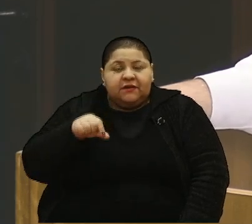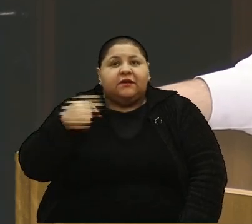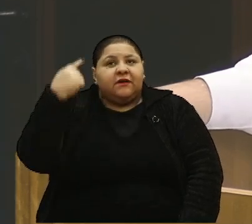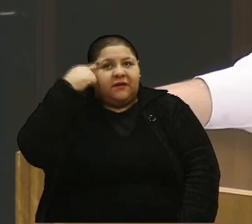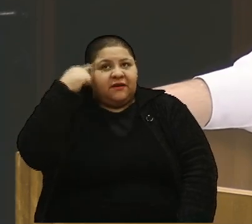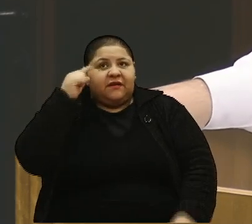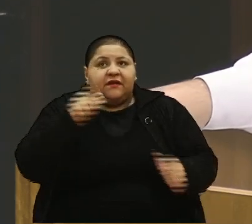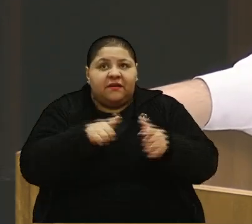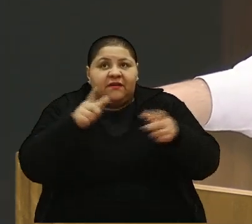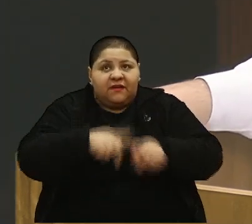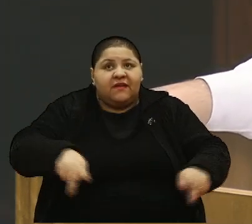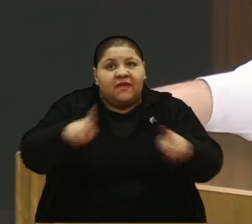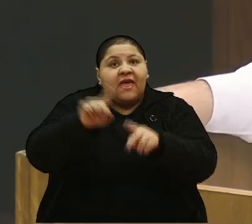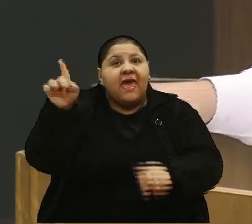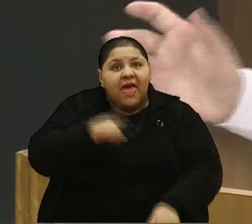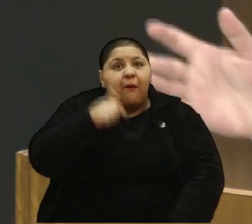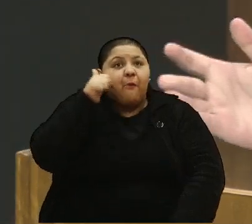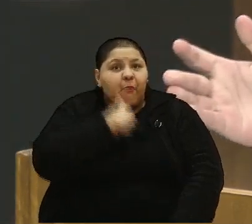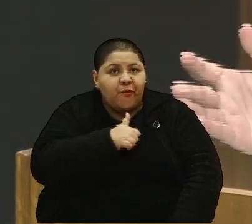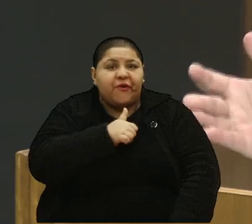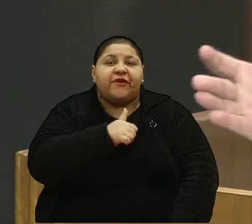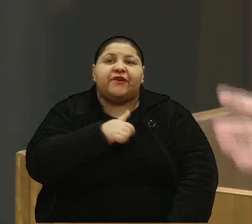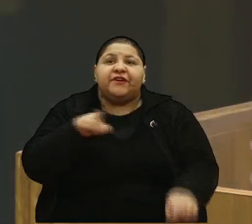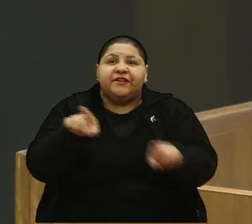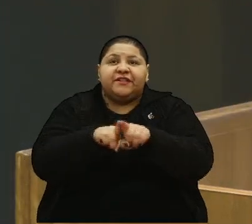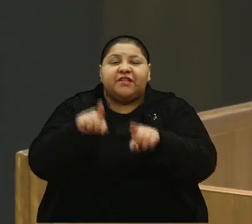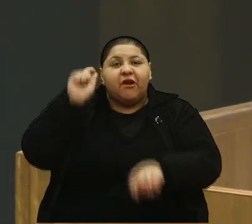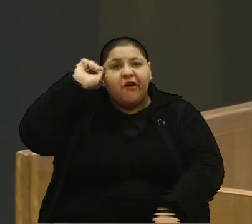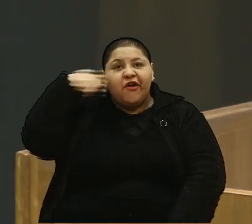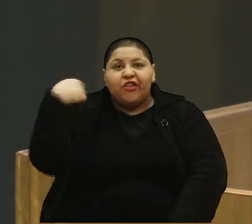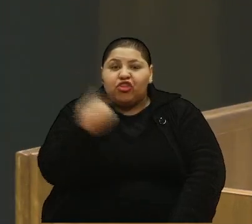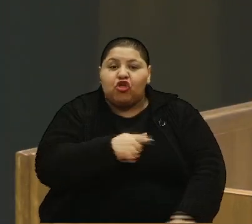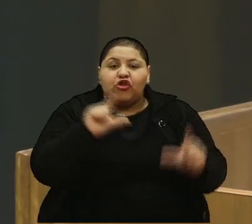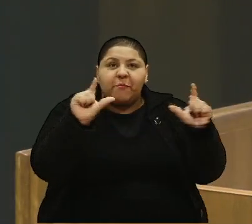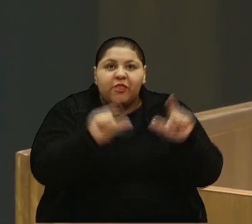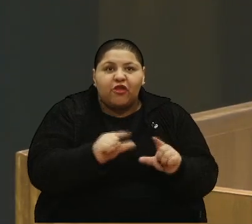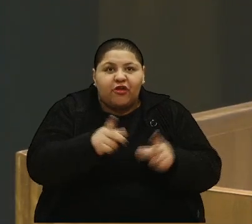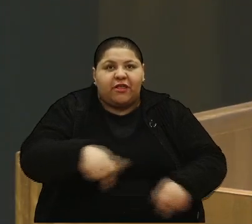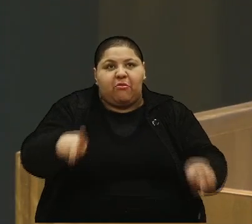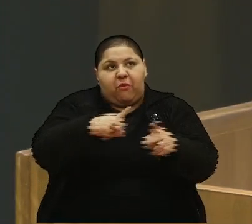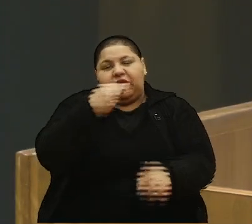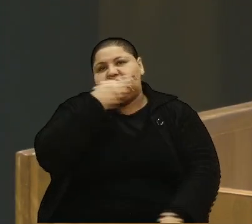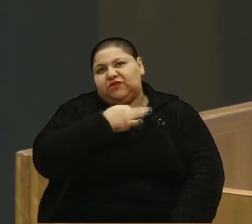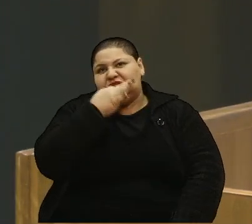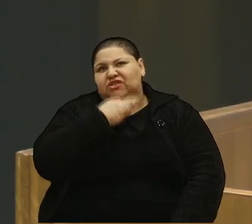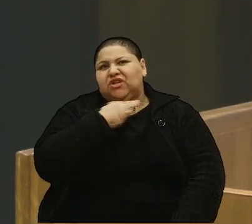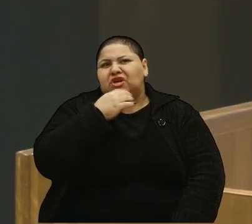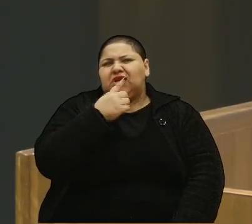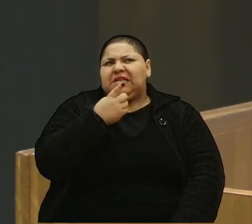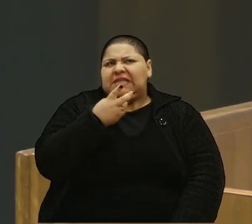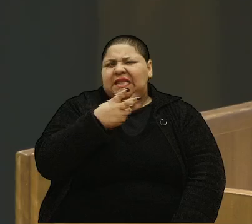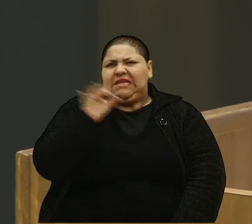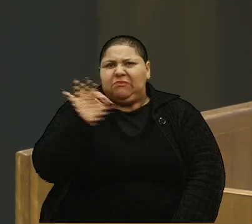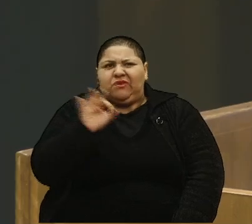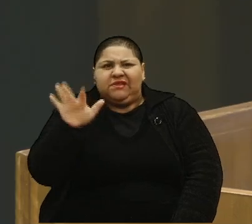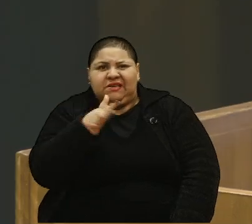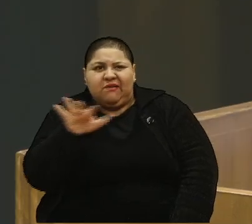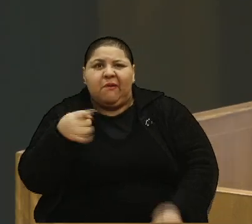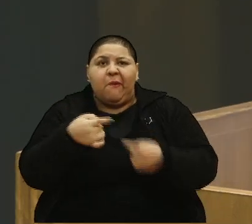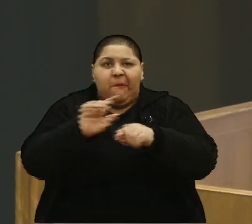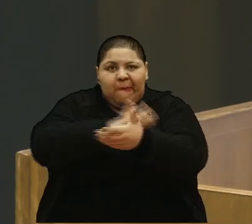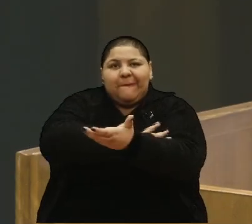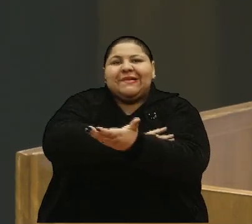maioria da população caxiense é mulher. A questão da negritude, nós somos minoria da população caxiense, 12%, 13%. Mas o